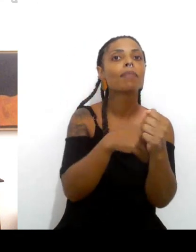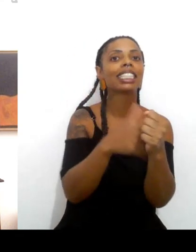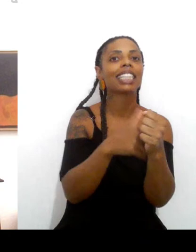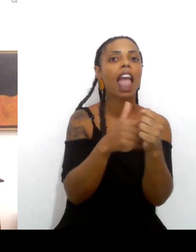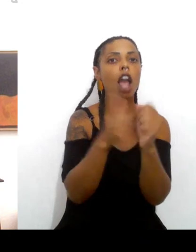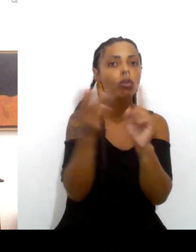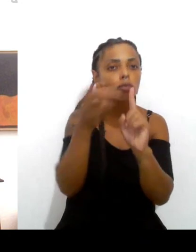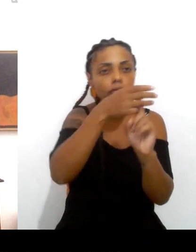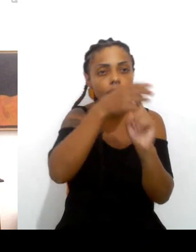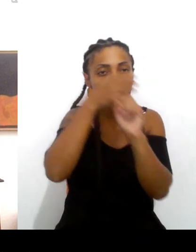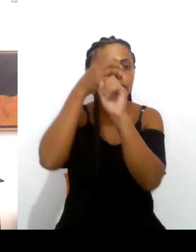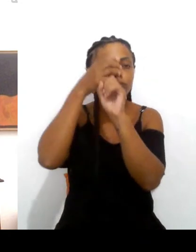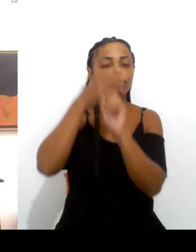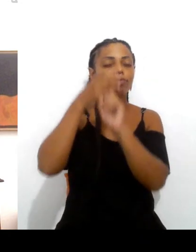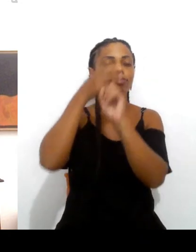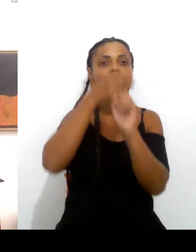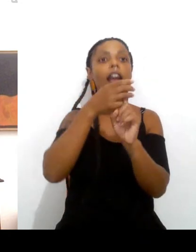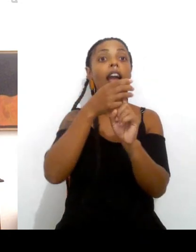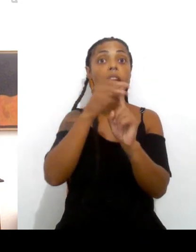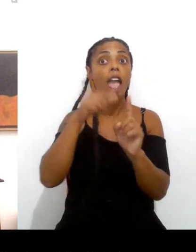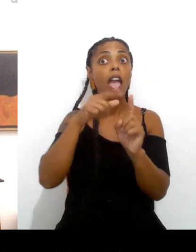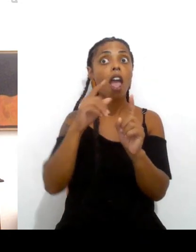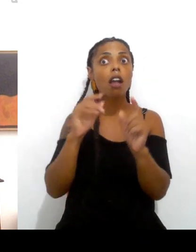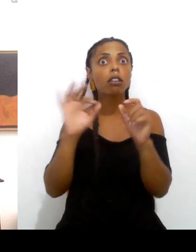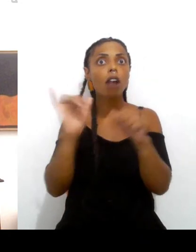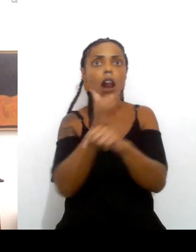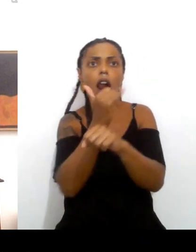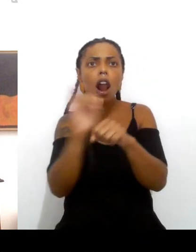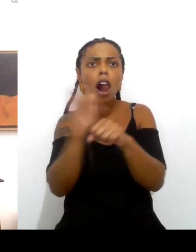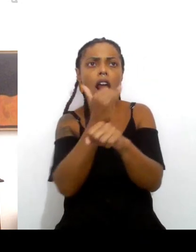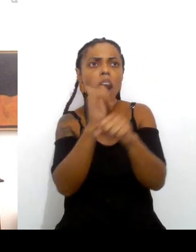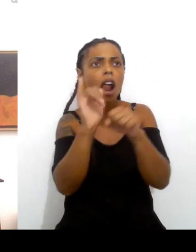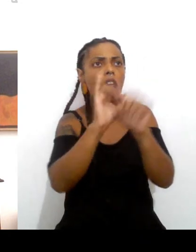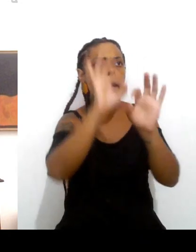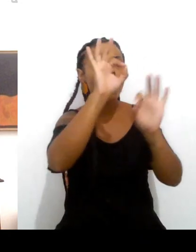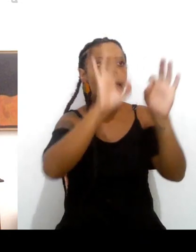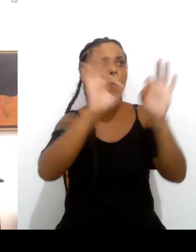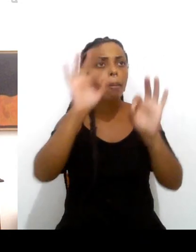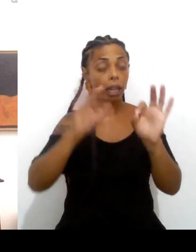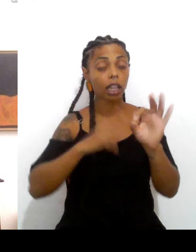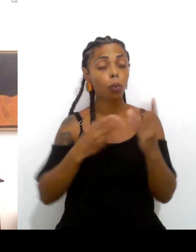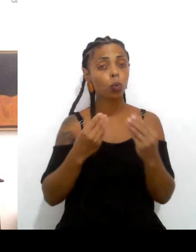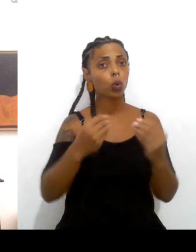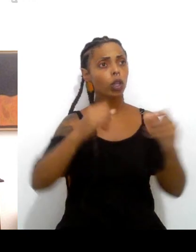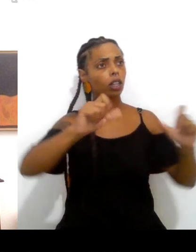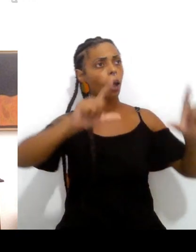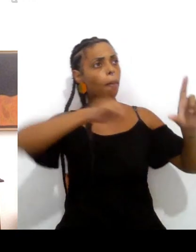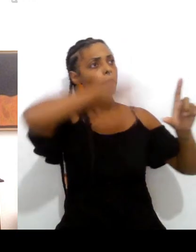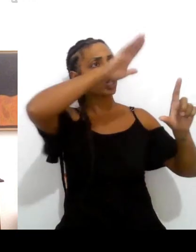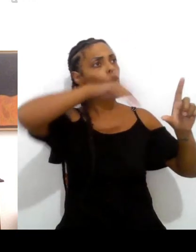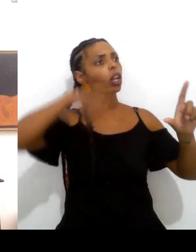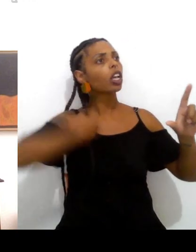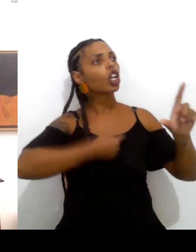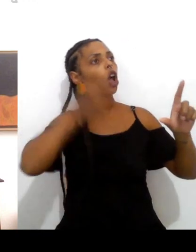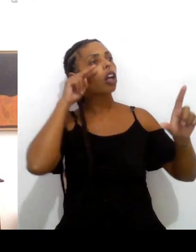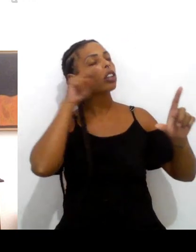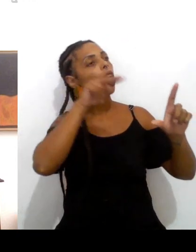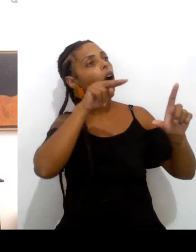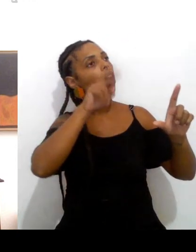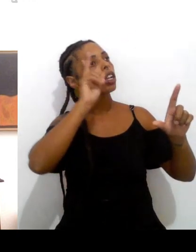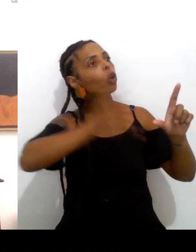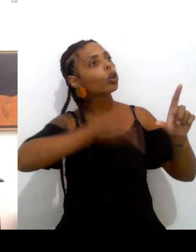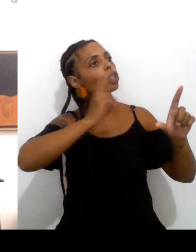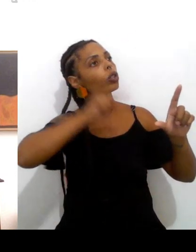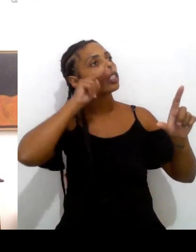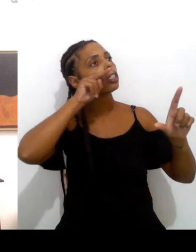artífices Há muitas pinturas que nós olhamos e nós continuamos a observar a imagem porque a gente não